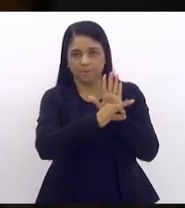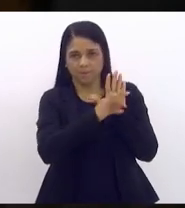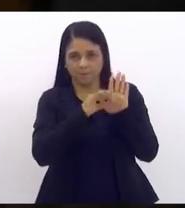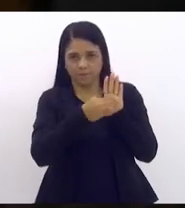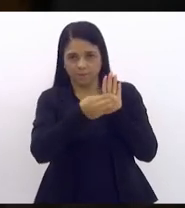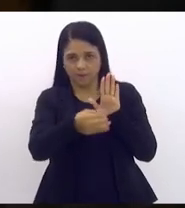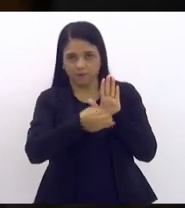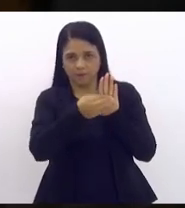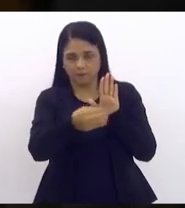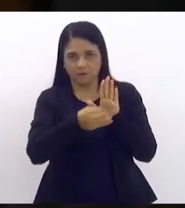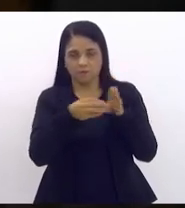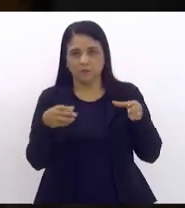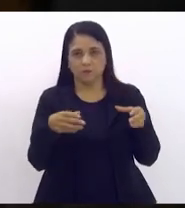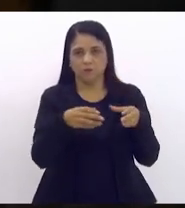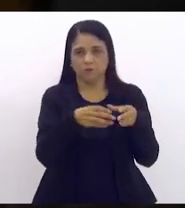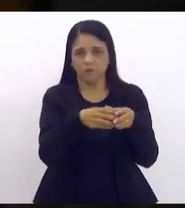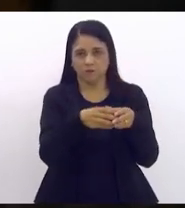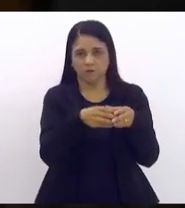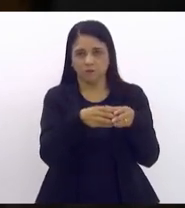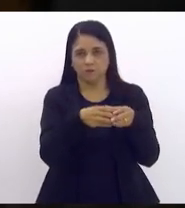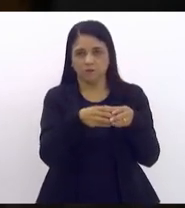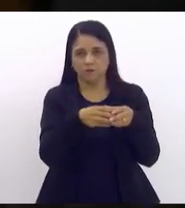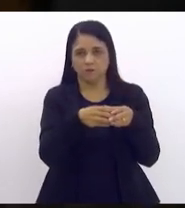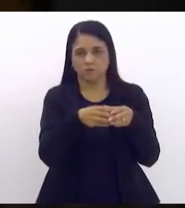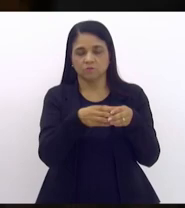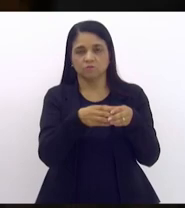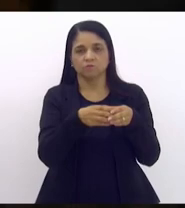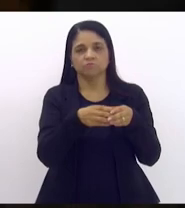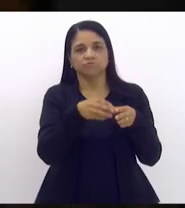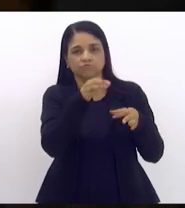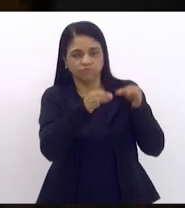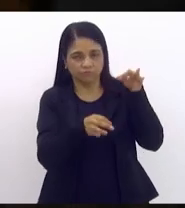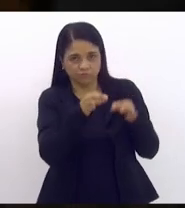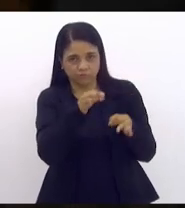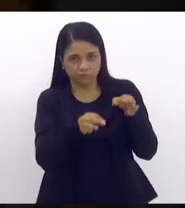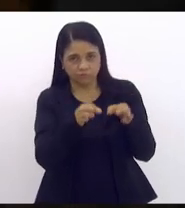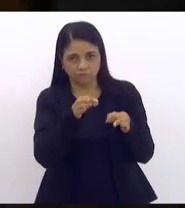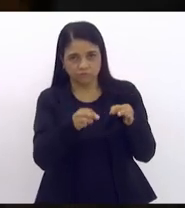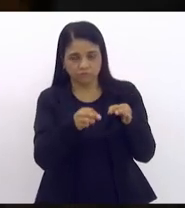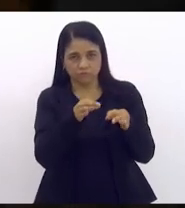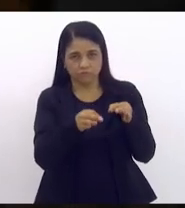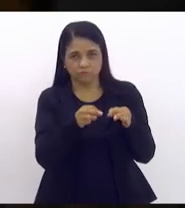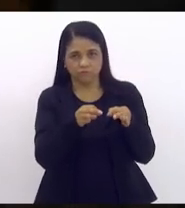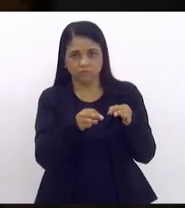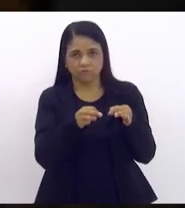Comissão de Constituição e Justiça,